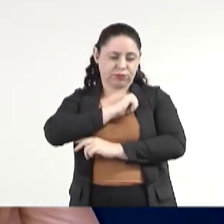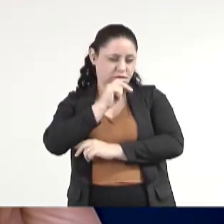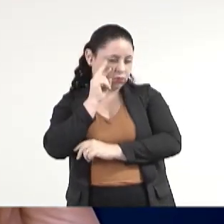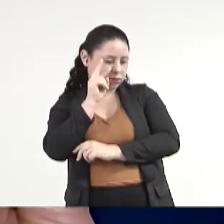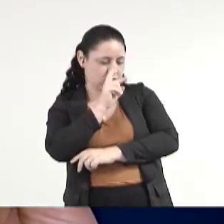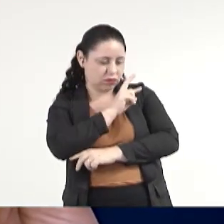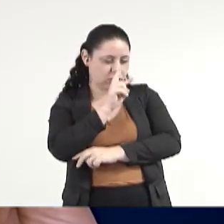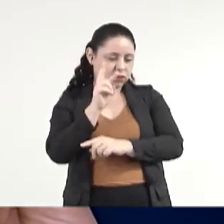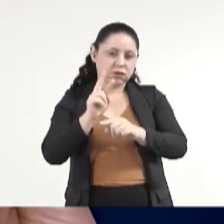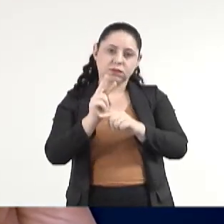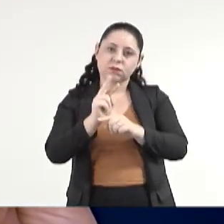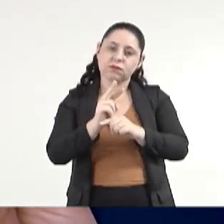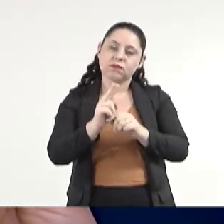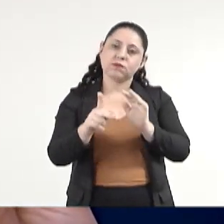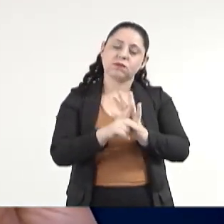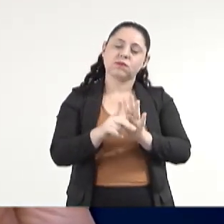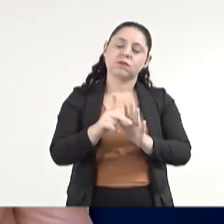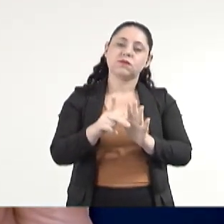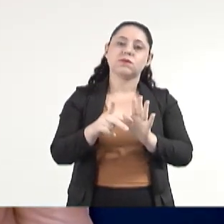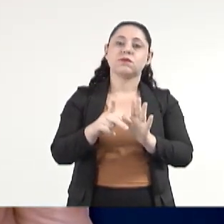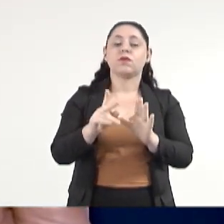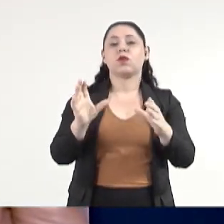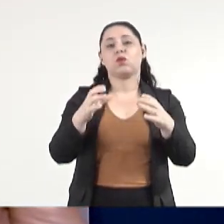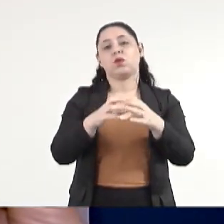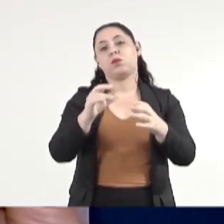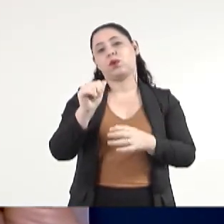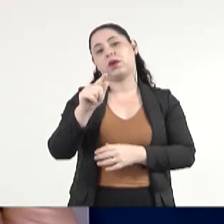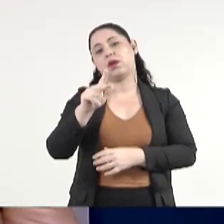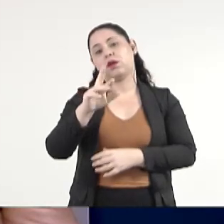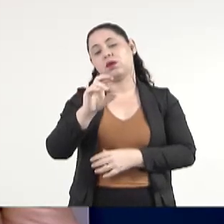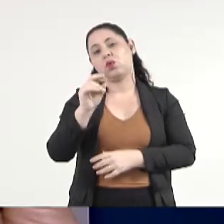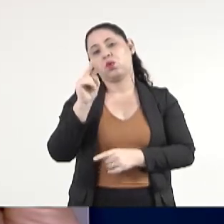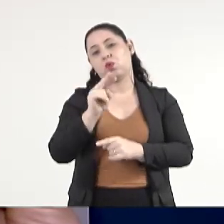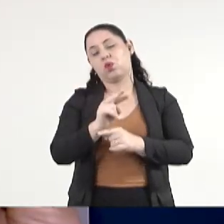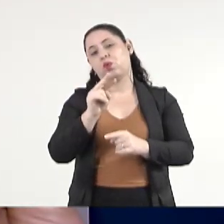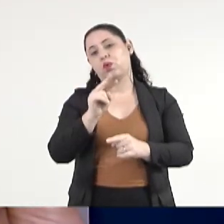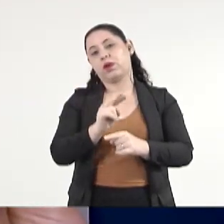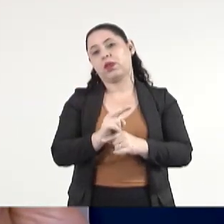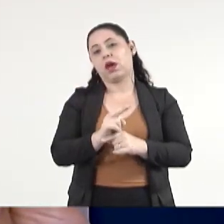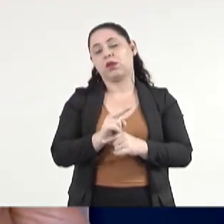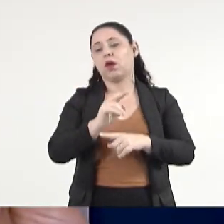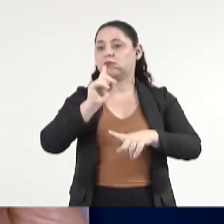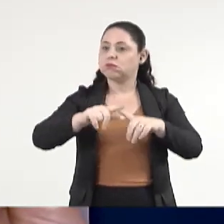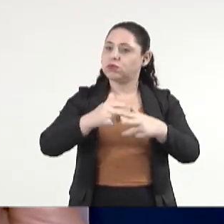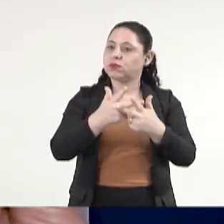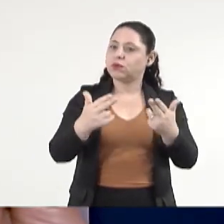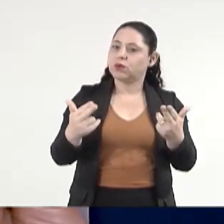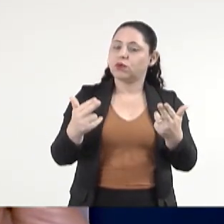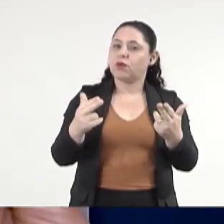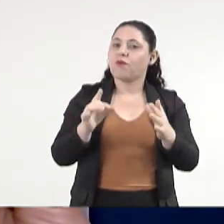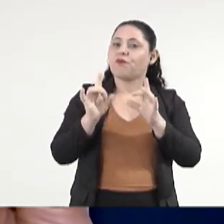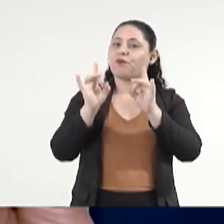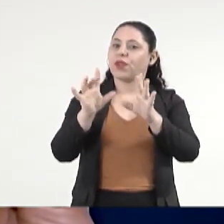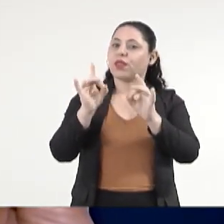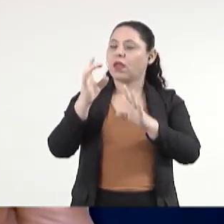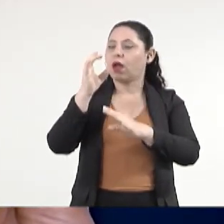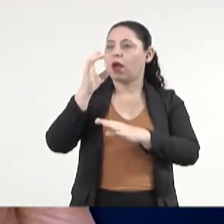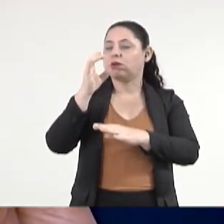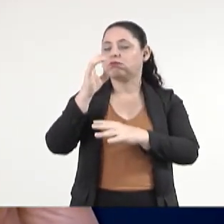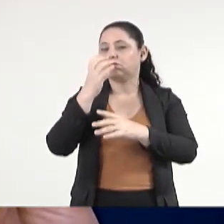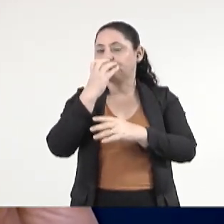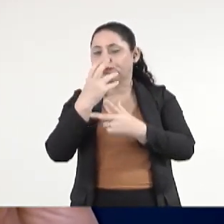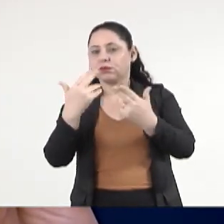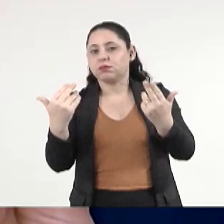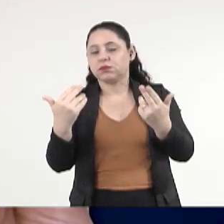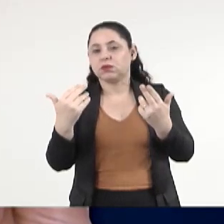inspeção feita pelos fiscais da Iagro, cuidando aí da sanidade dos produtos de origem animal,